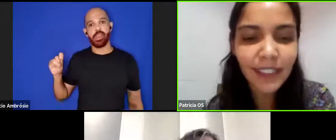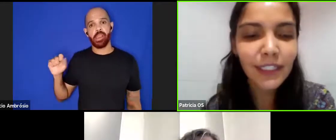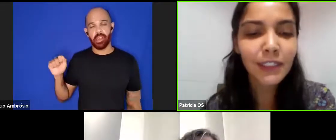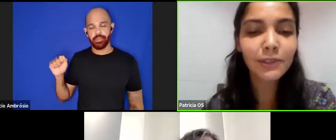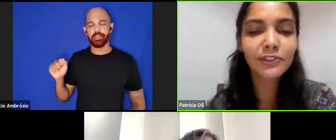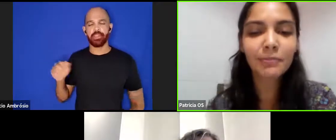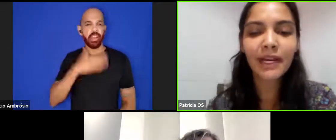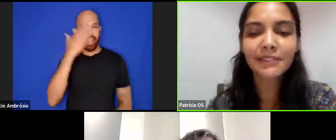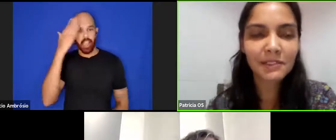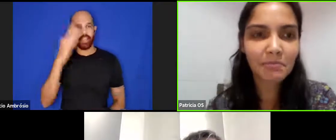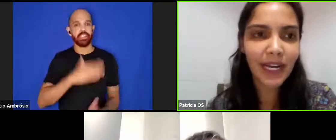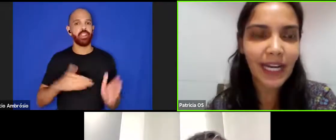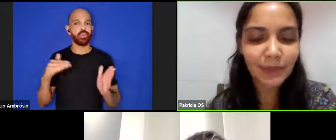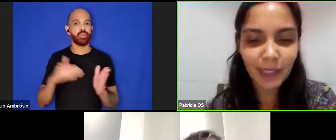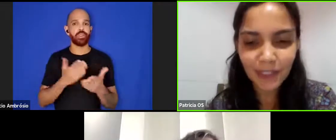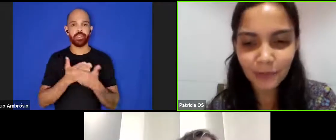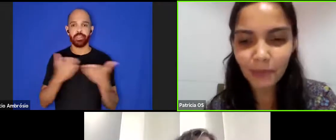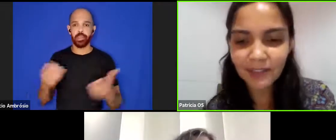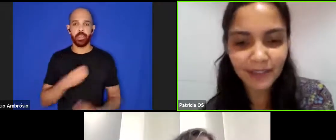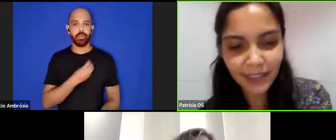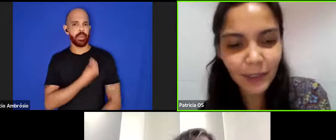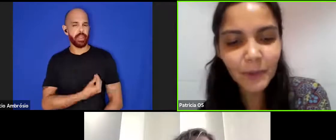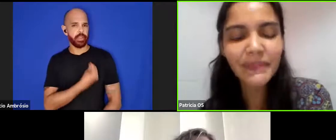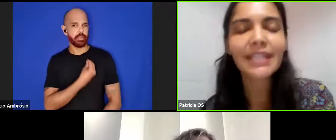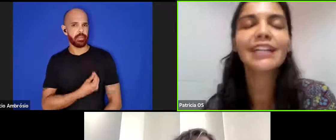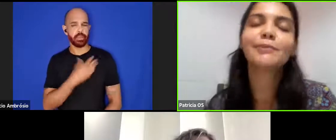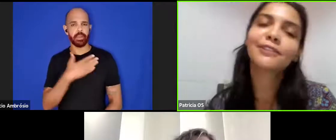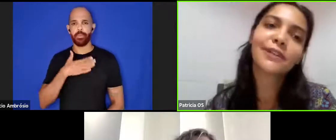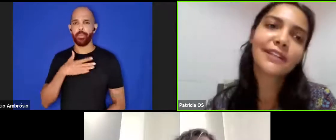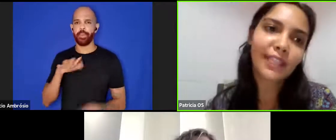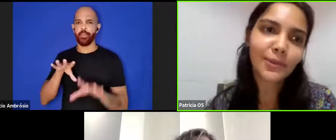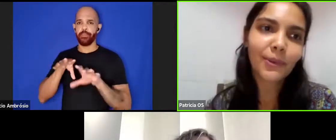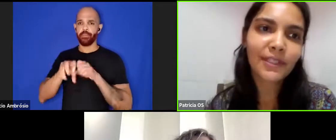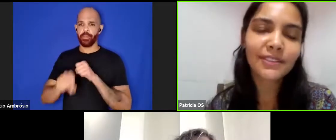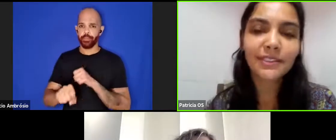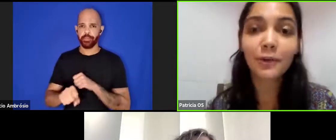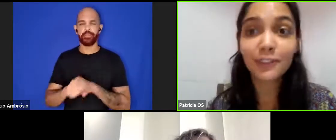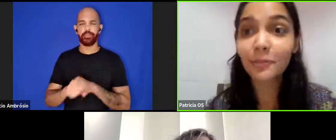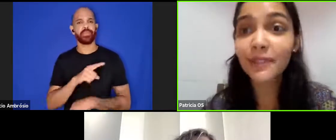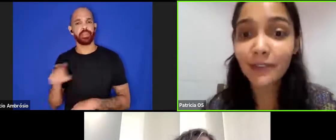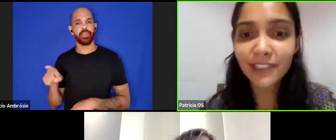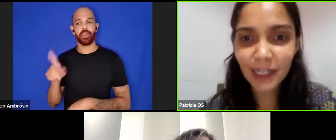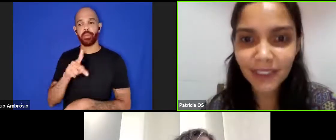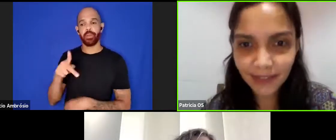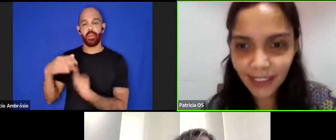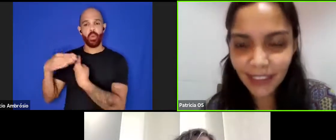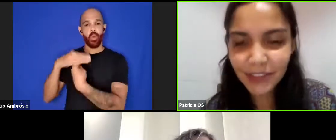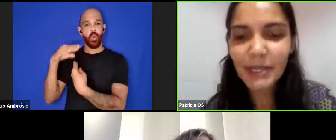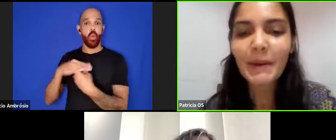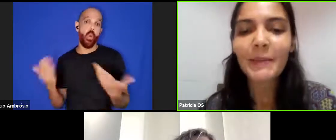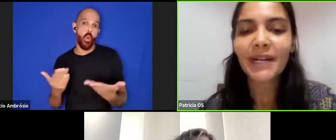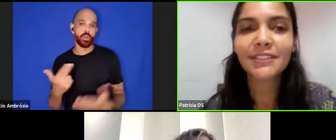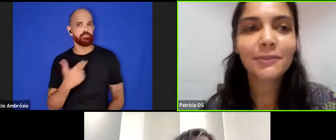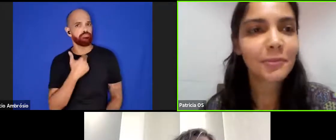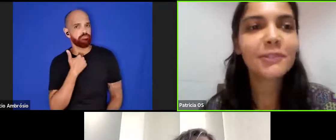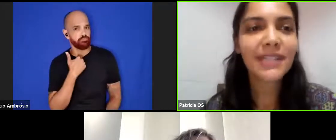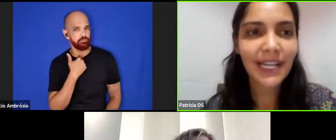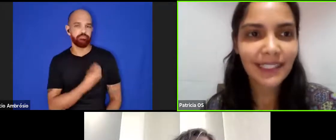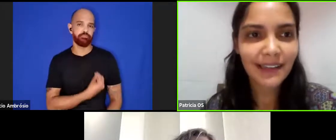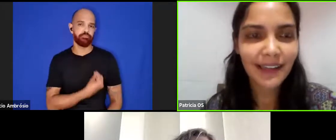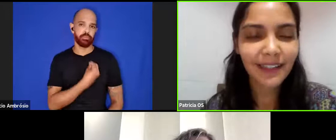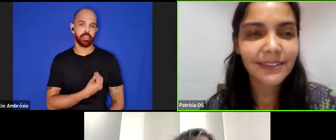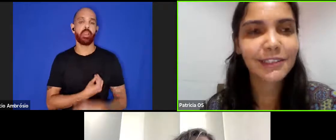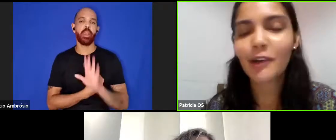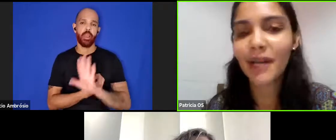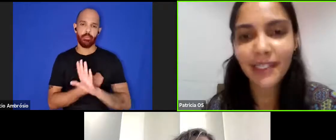estão aqui, todos que participaram da minha formação, as minhas orientadoras, que hoje não puderam estar presentes, mas que eu sou